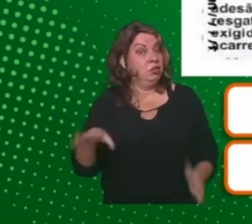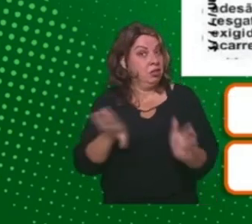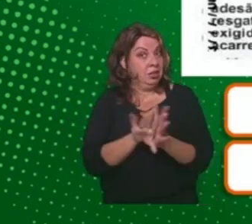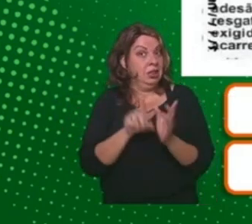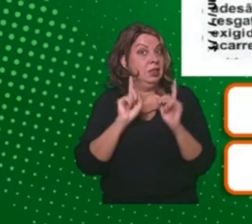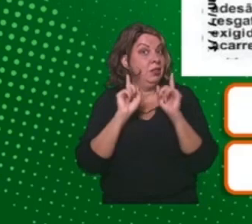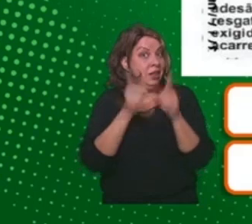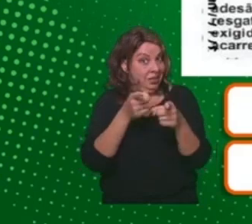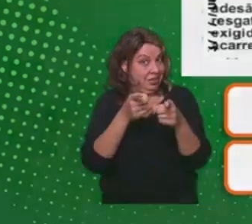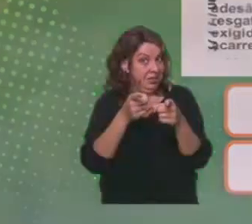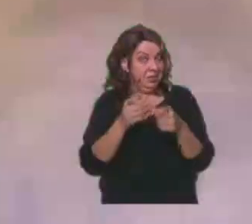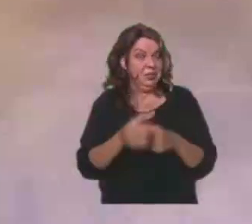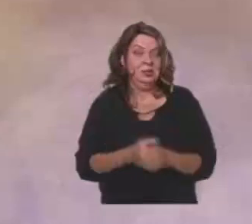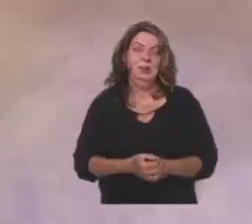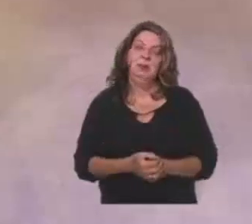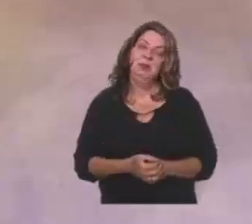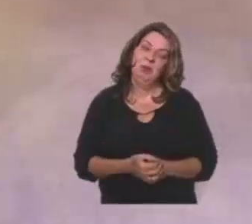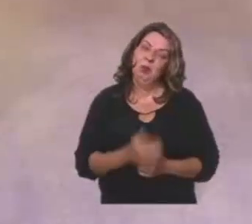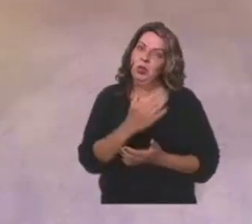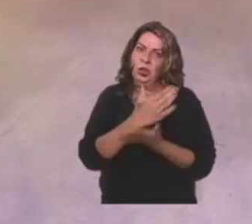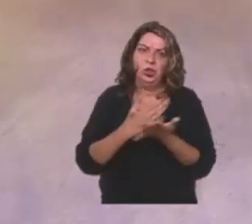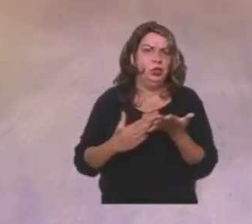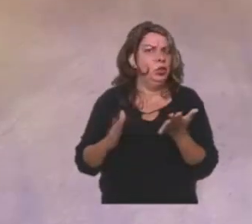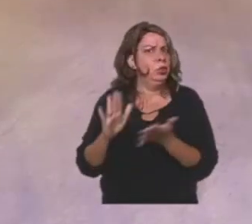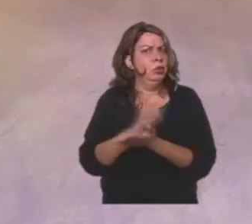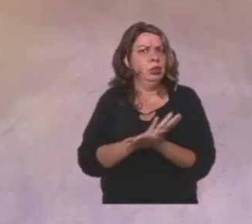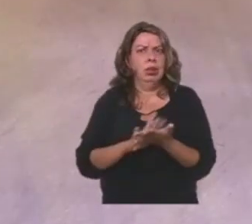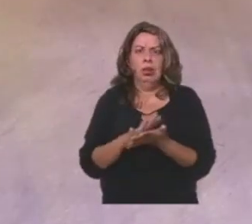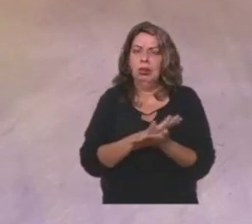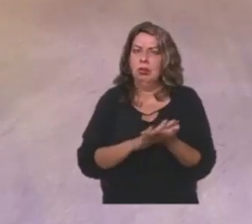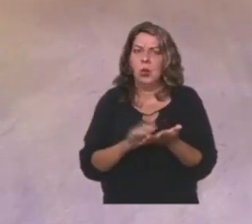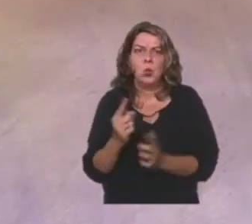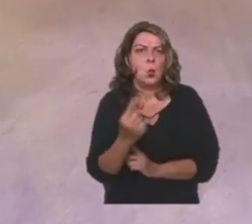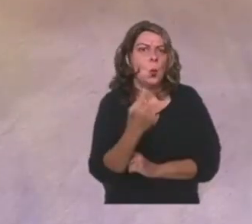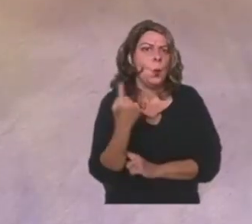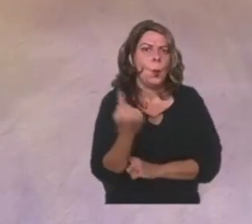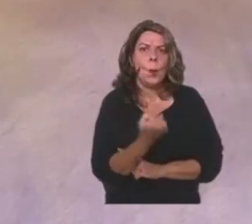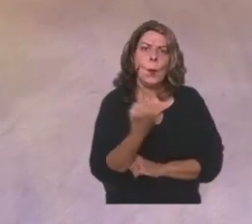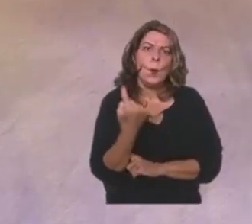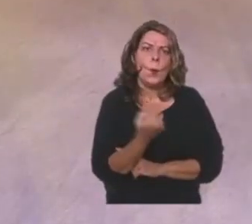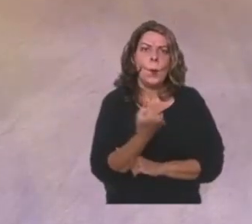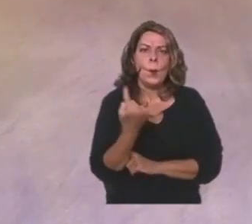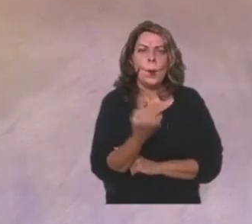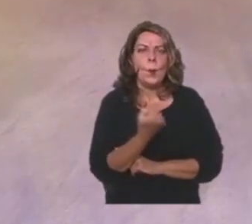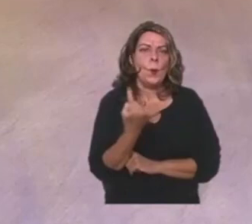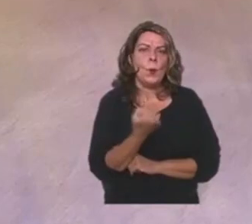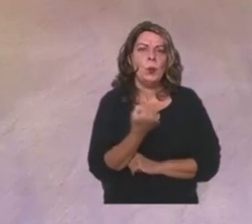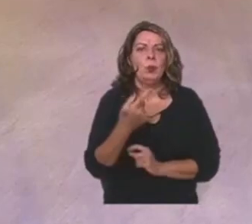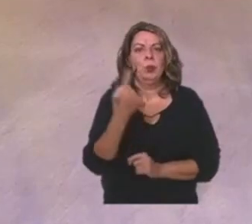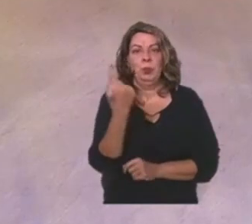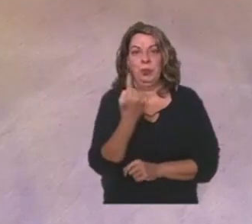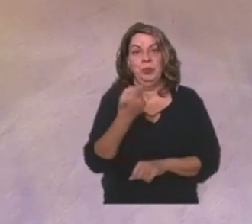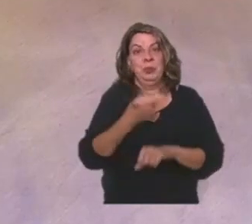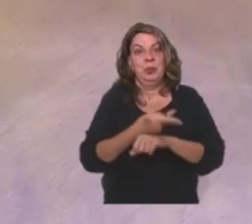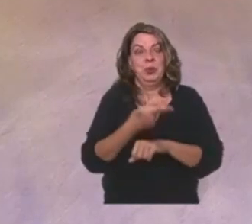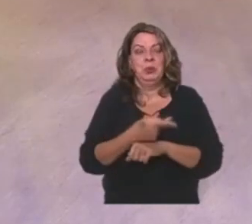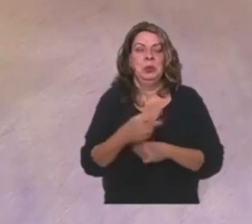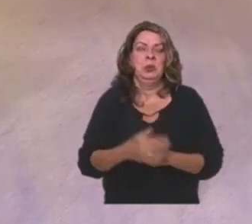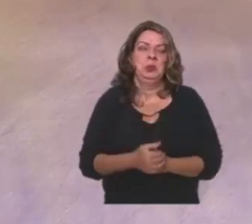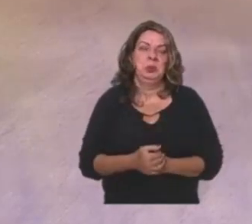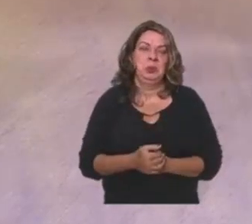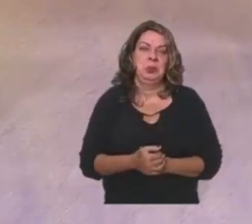disse, independência, não quis, né, dividir com ninguém, levou sozinha a Kathleen aí, 5 mil reais, o nosso primeiro prêmio, tá bom?